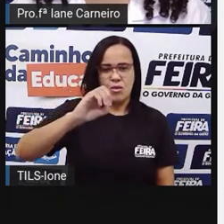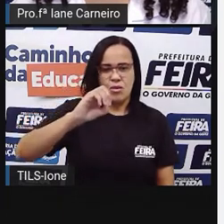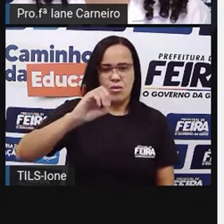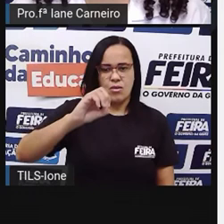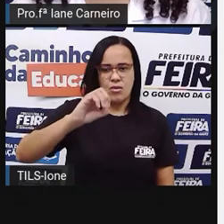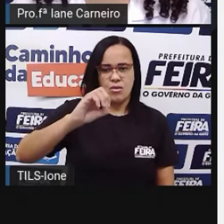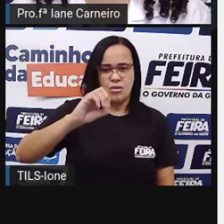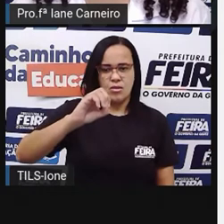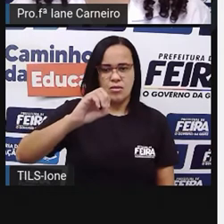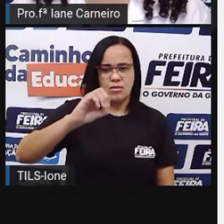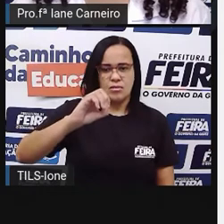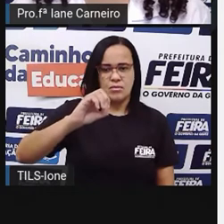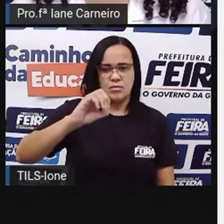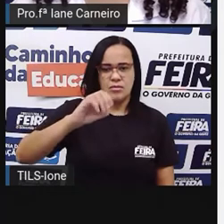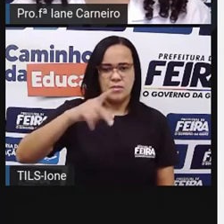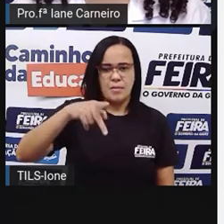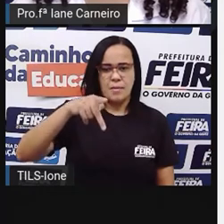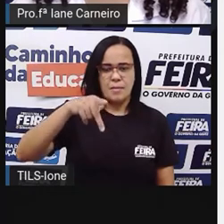Ó.